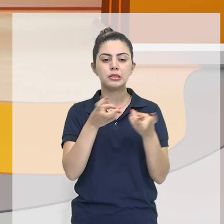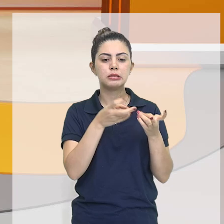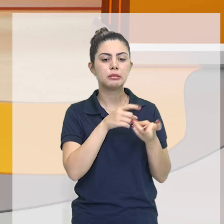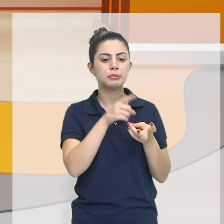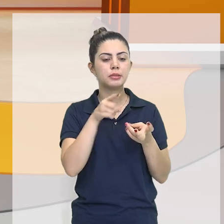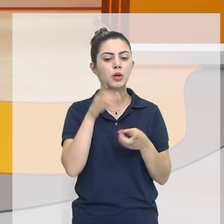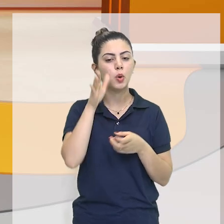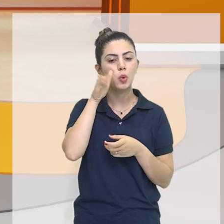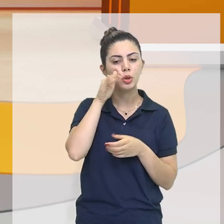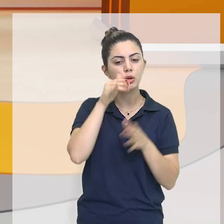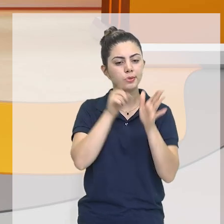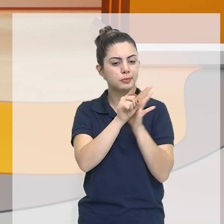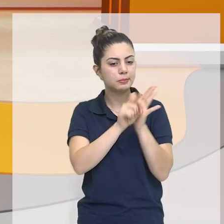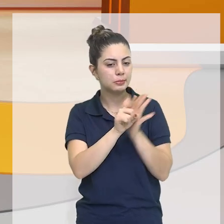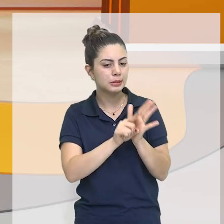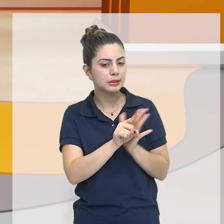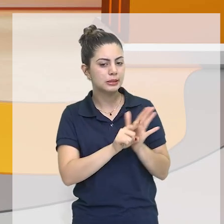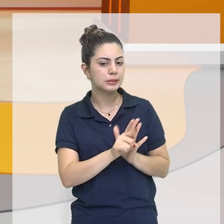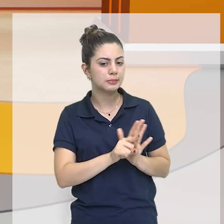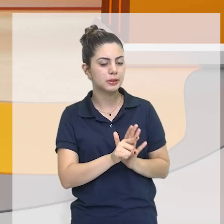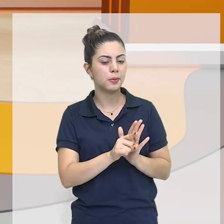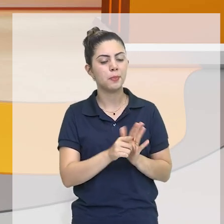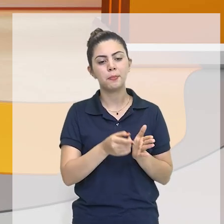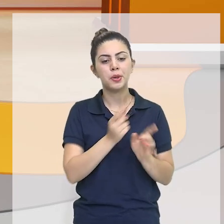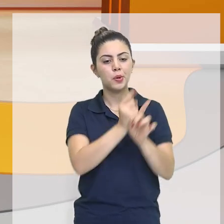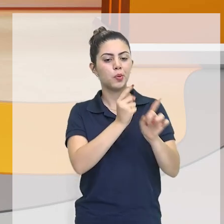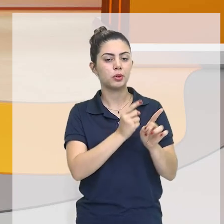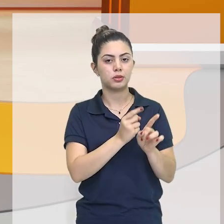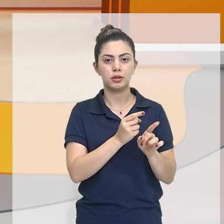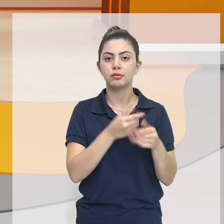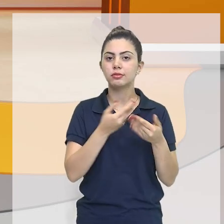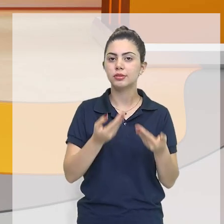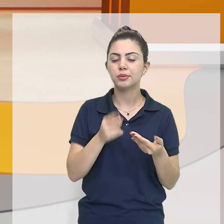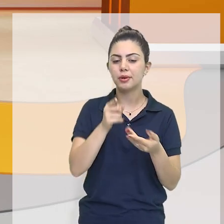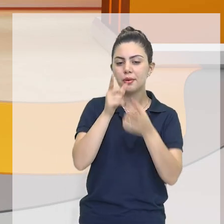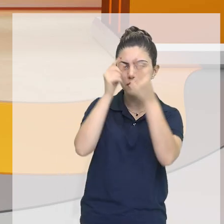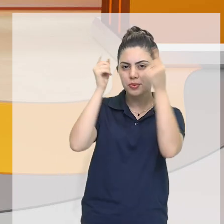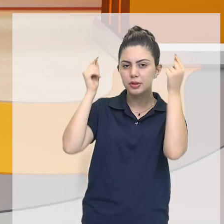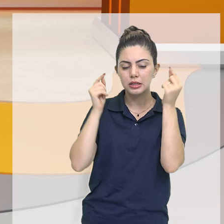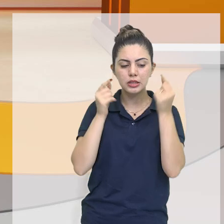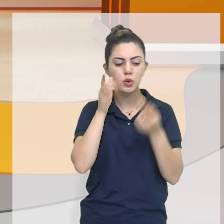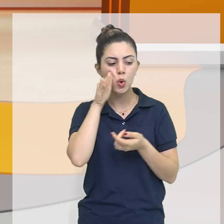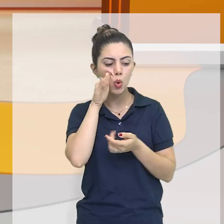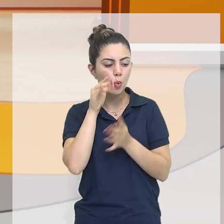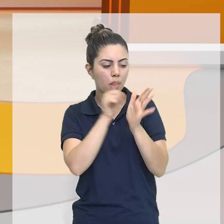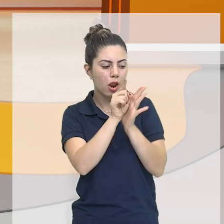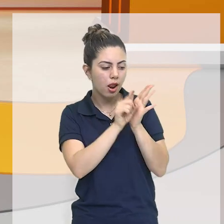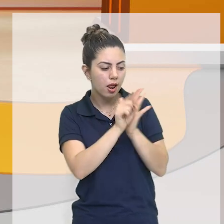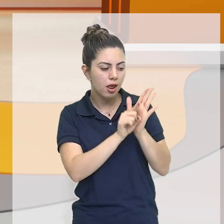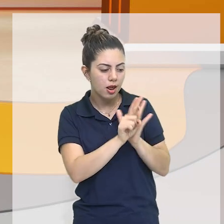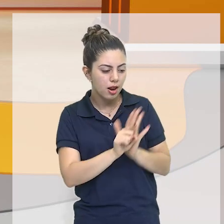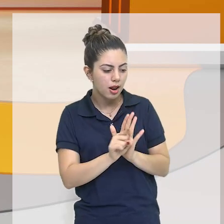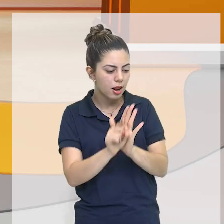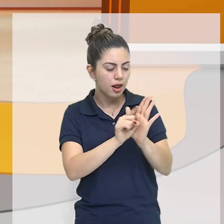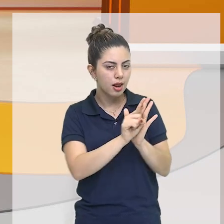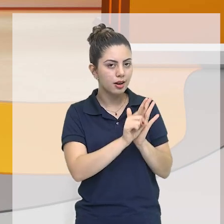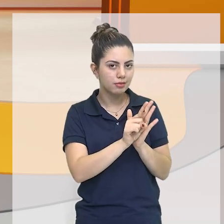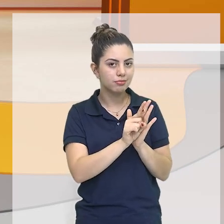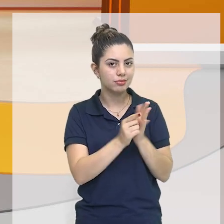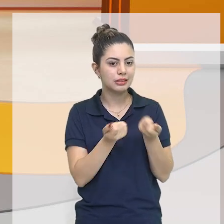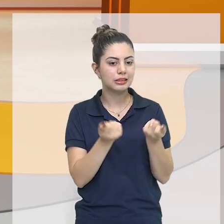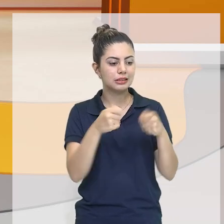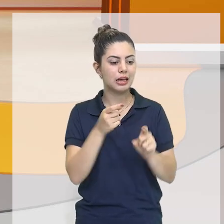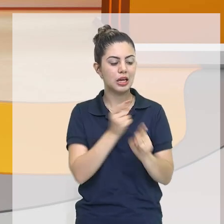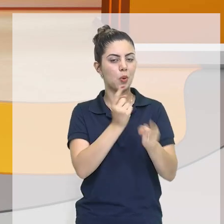investigação como, né, justamente a curiosidade e a investigação, eles podem levar a